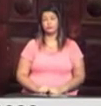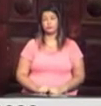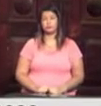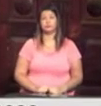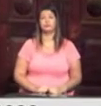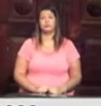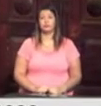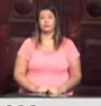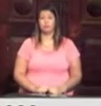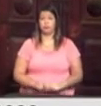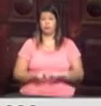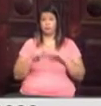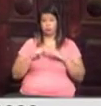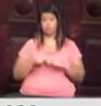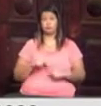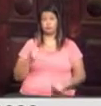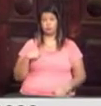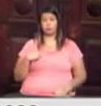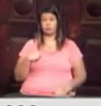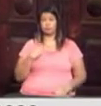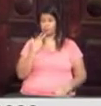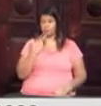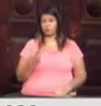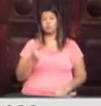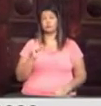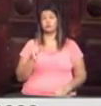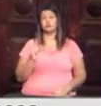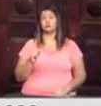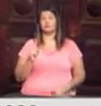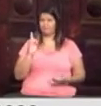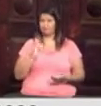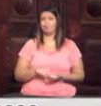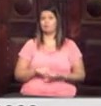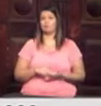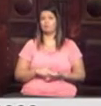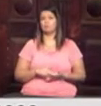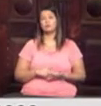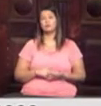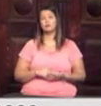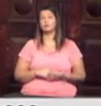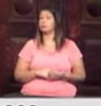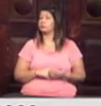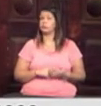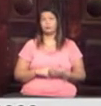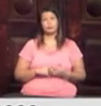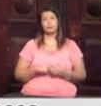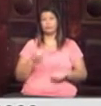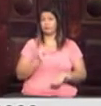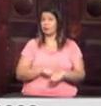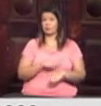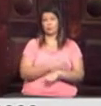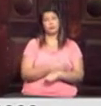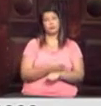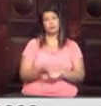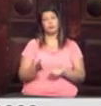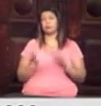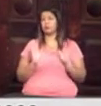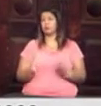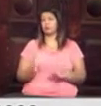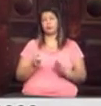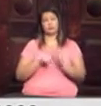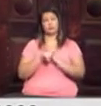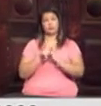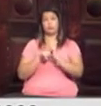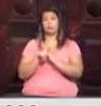senhores deputados aqui presentes, eu digo com muita franqueza, está passado da hora de